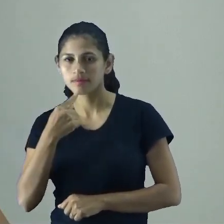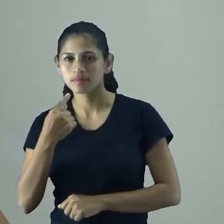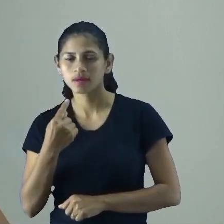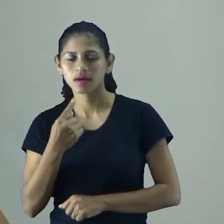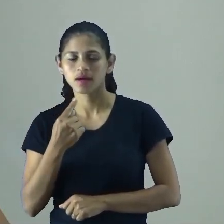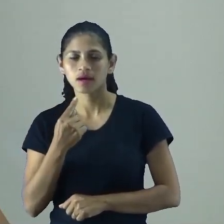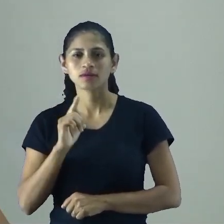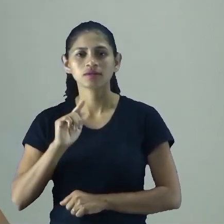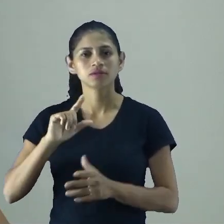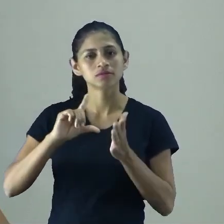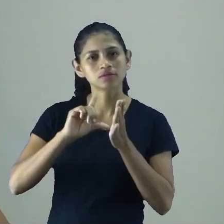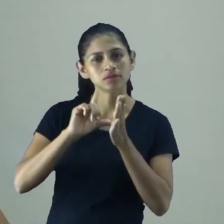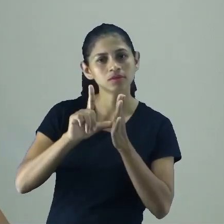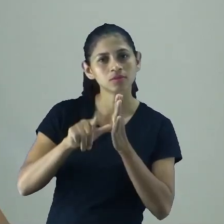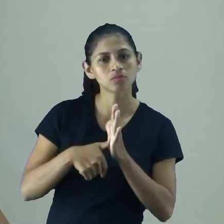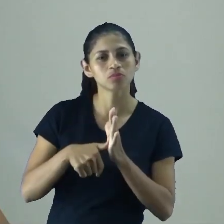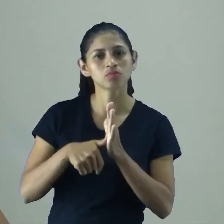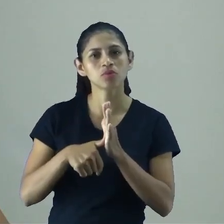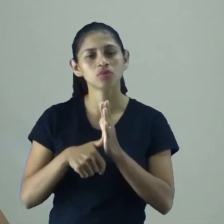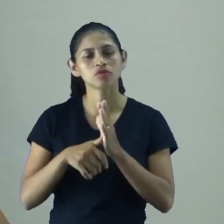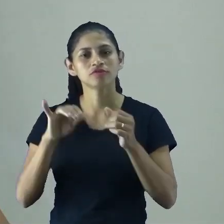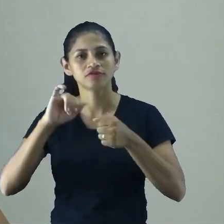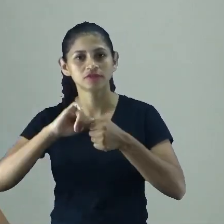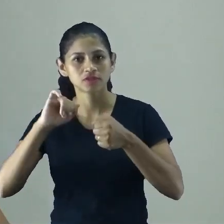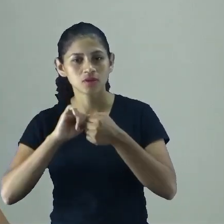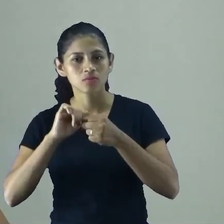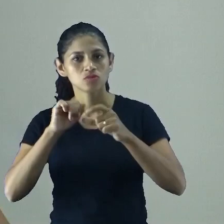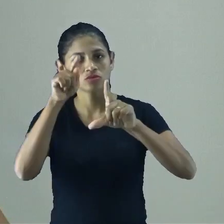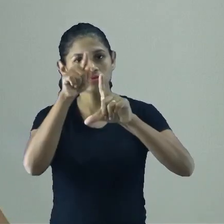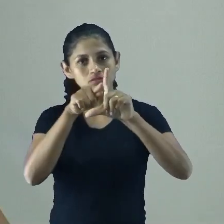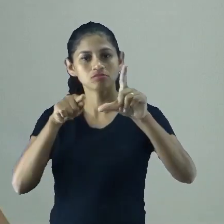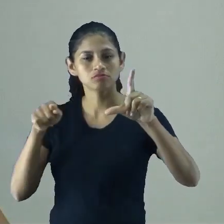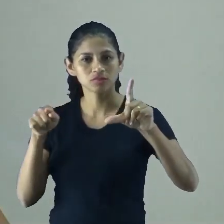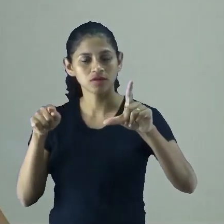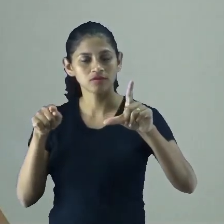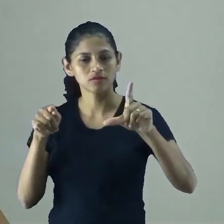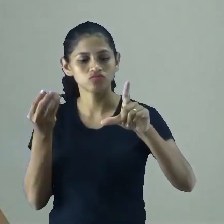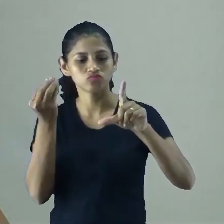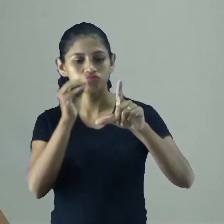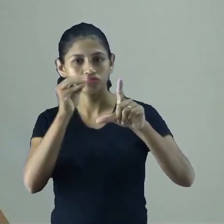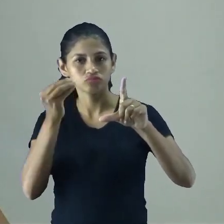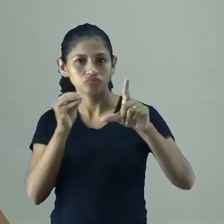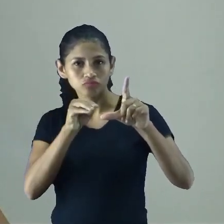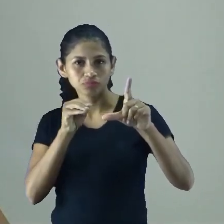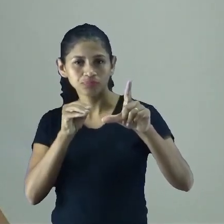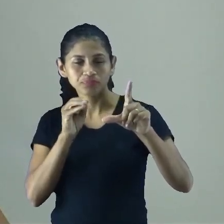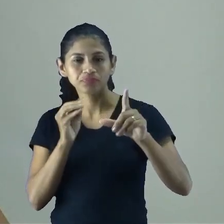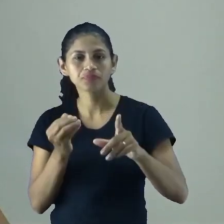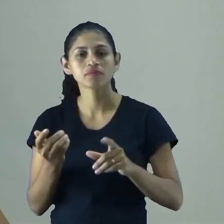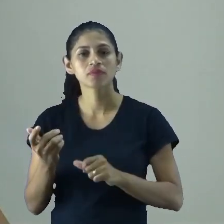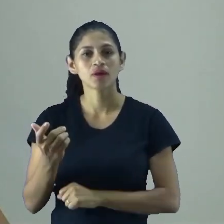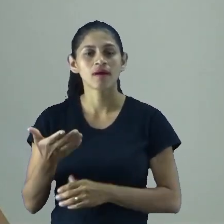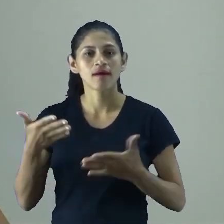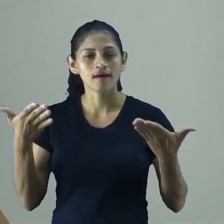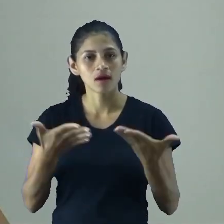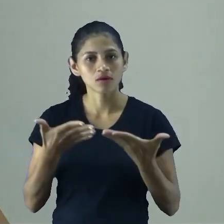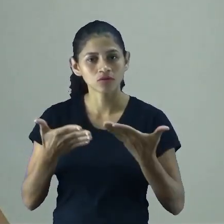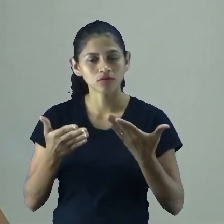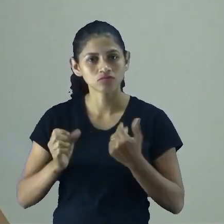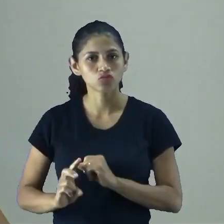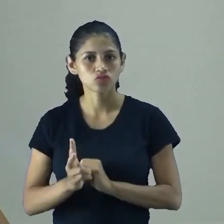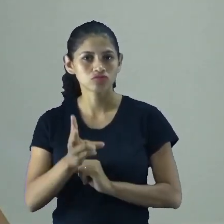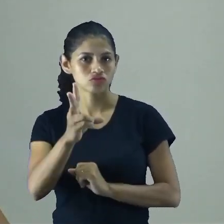desses dados nós formamos o nosso gráfico e agora a gente vai dar continuidade formando aqui a nossa tabela